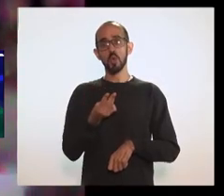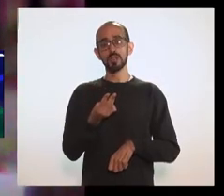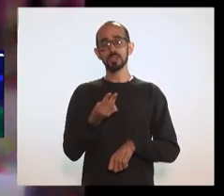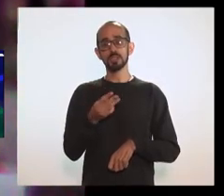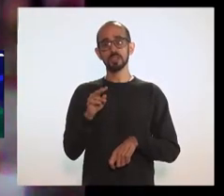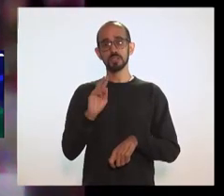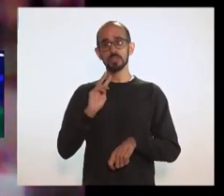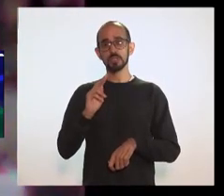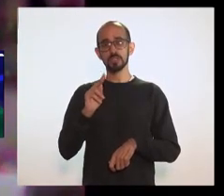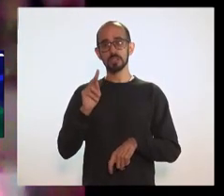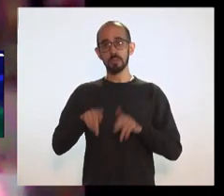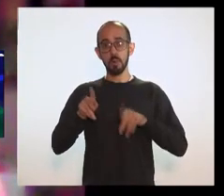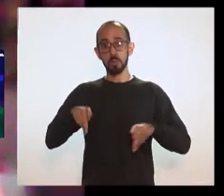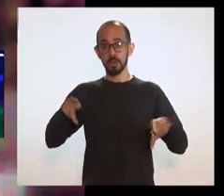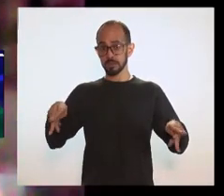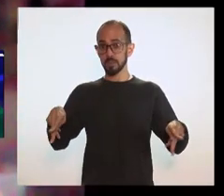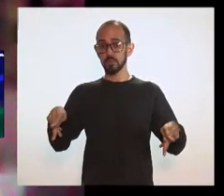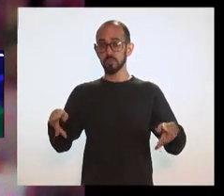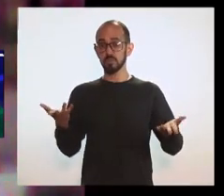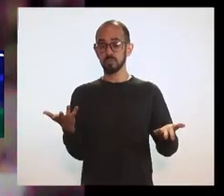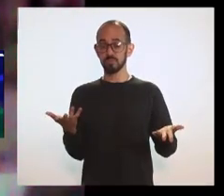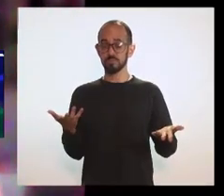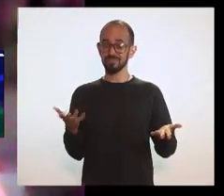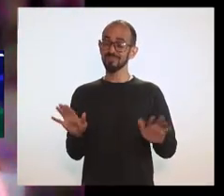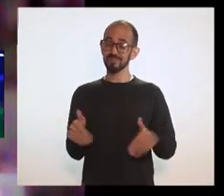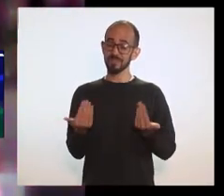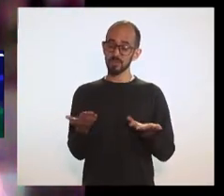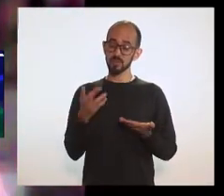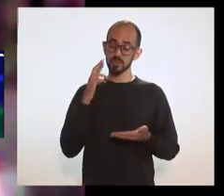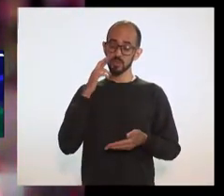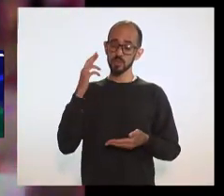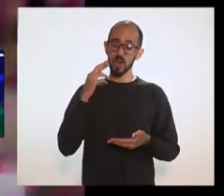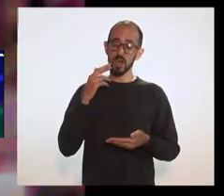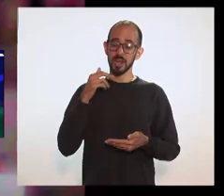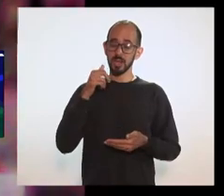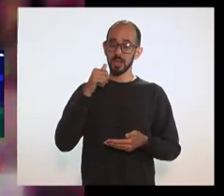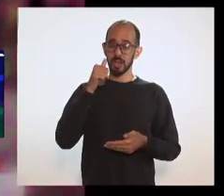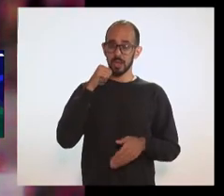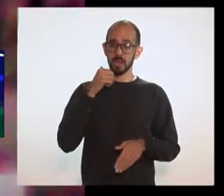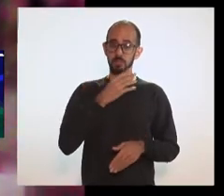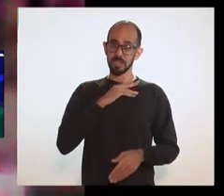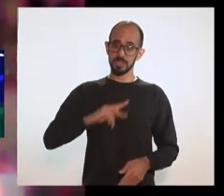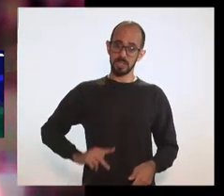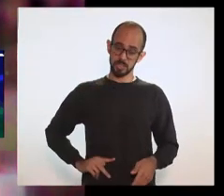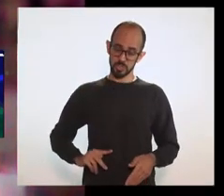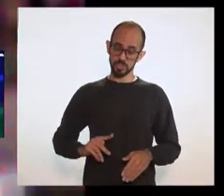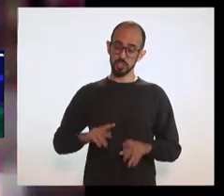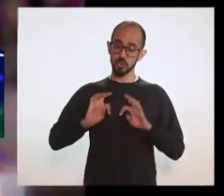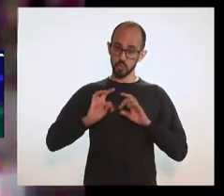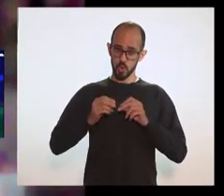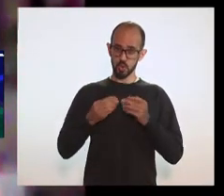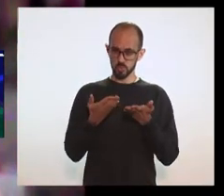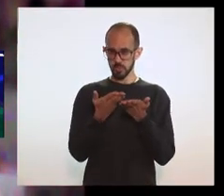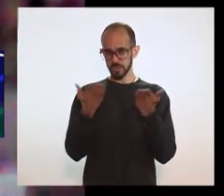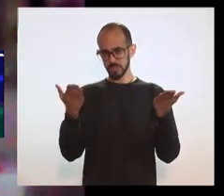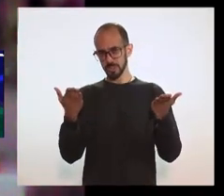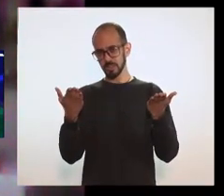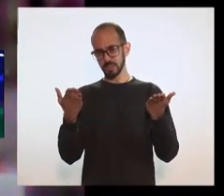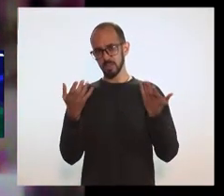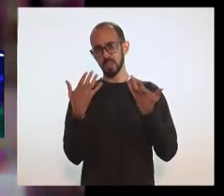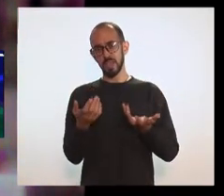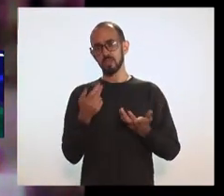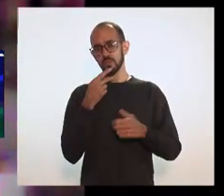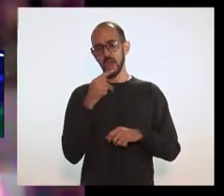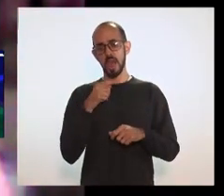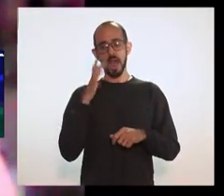acelerado. Então, senhora presidente e todos aqueles que nos assistem, eu quero dizer o seguinte: